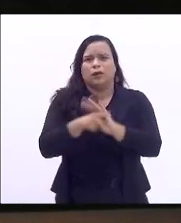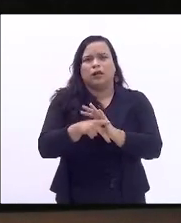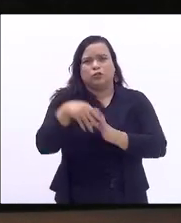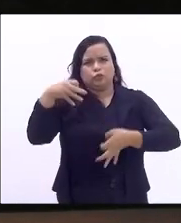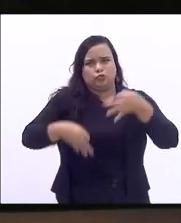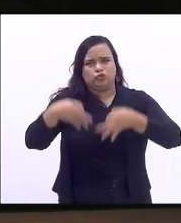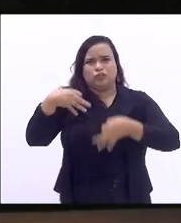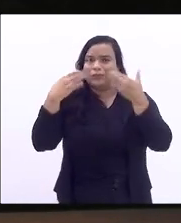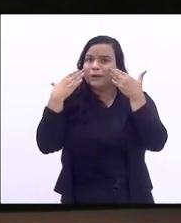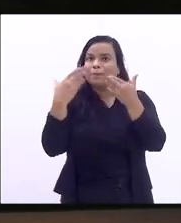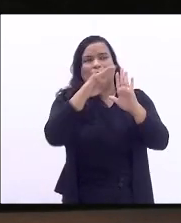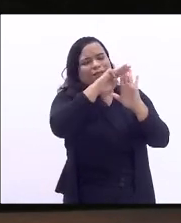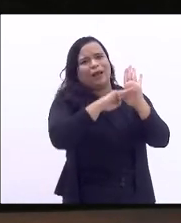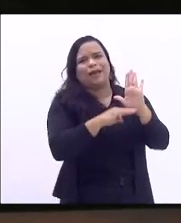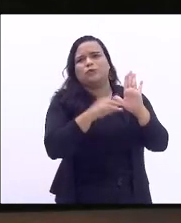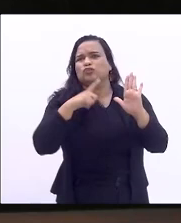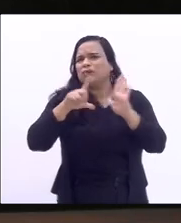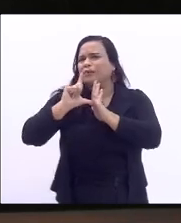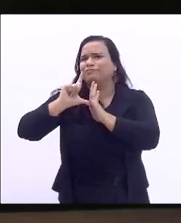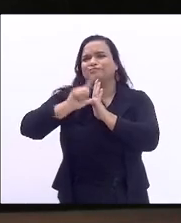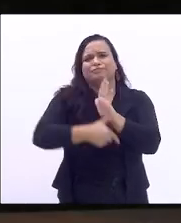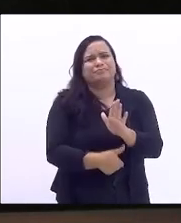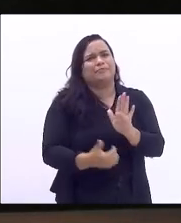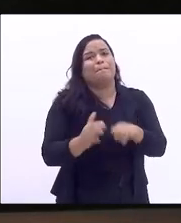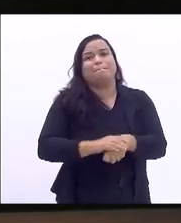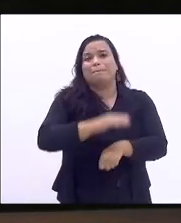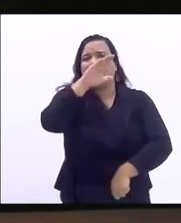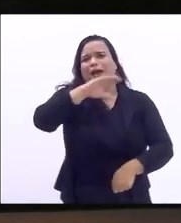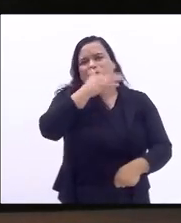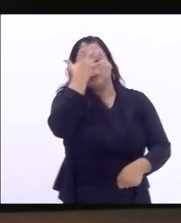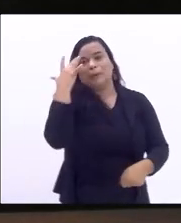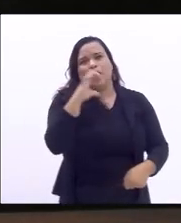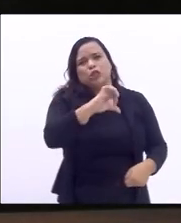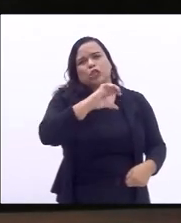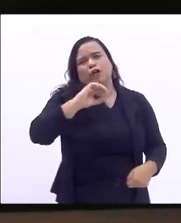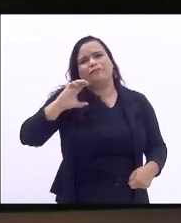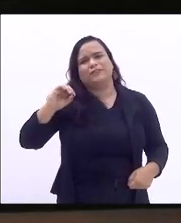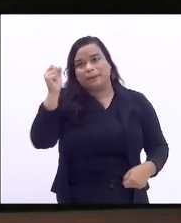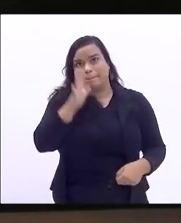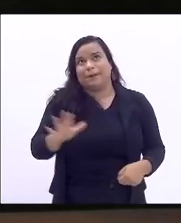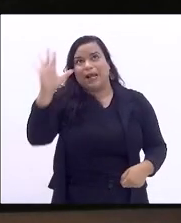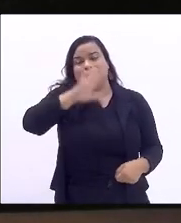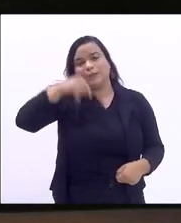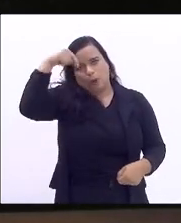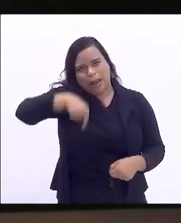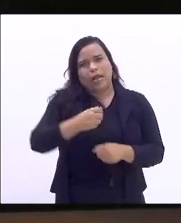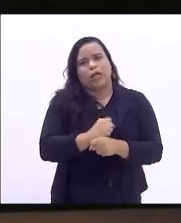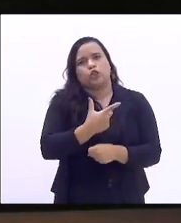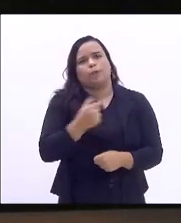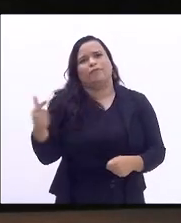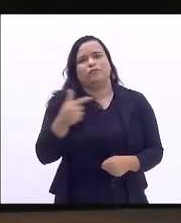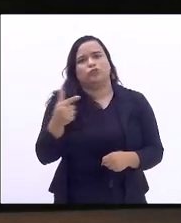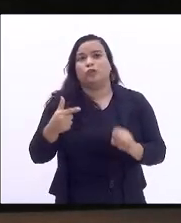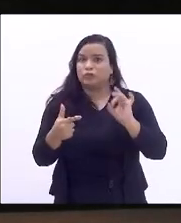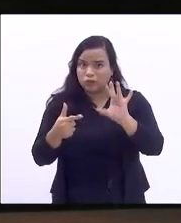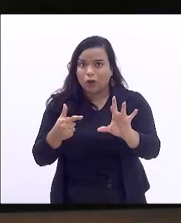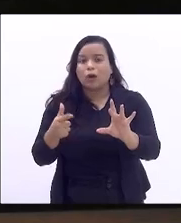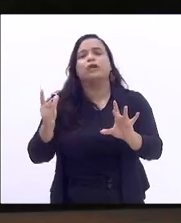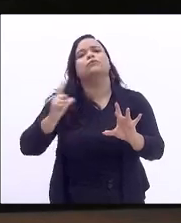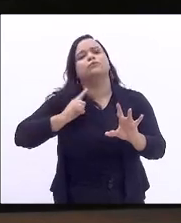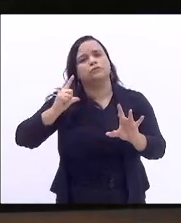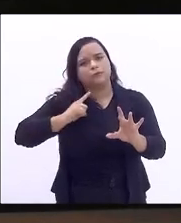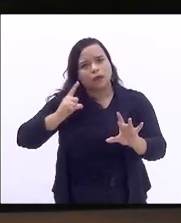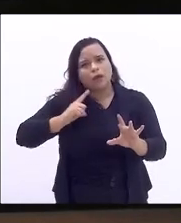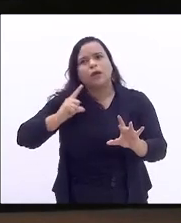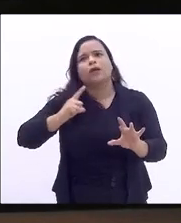nós já ultrapassamos mais de 900 pessoas presas no Brasil esse ano somente né mantendo o